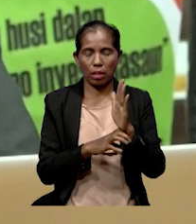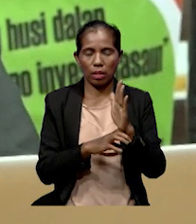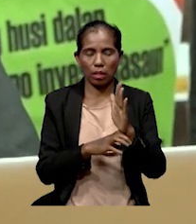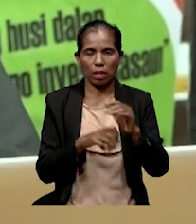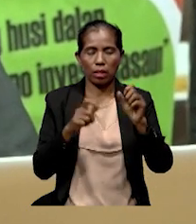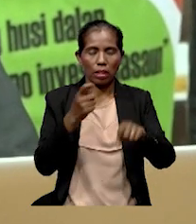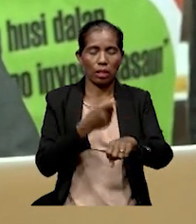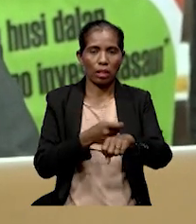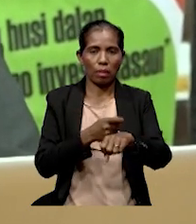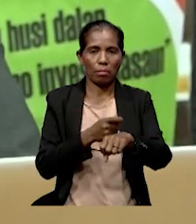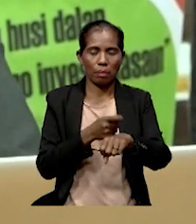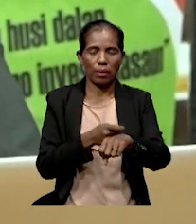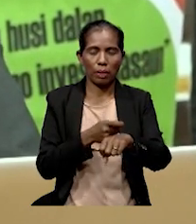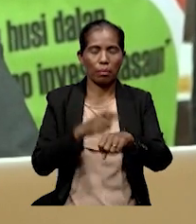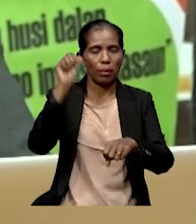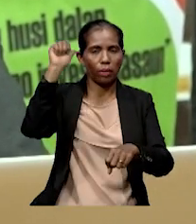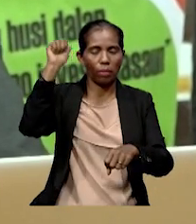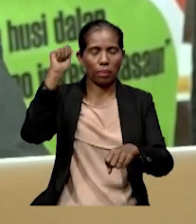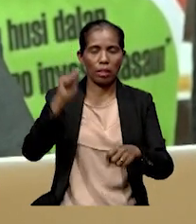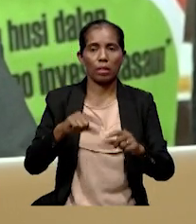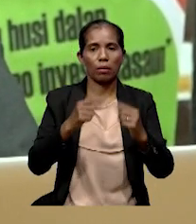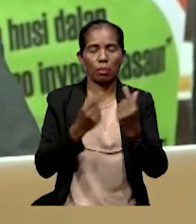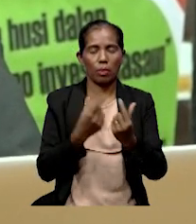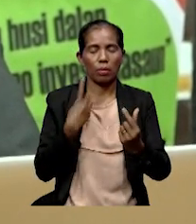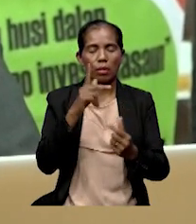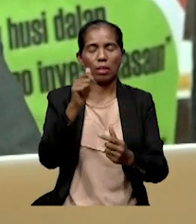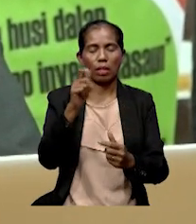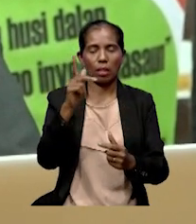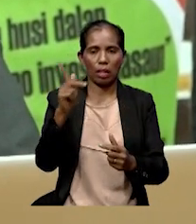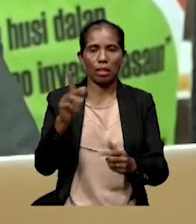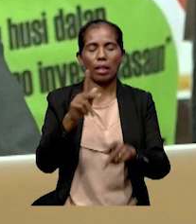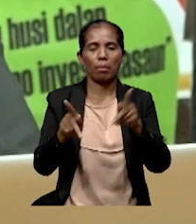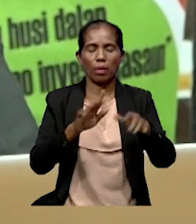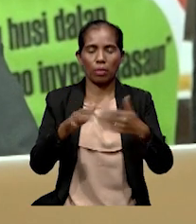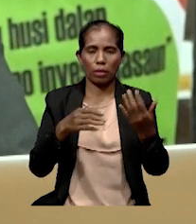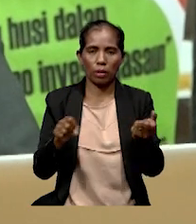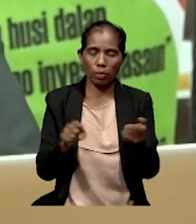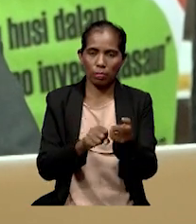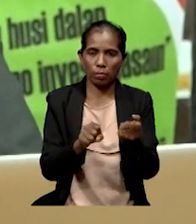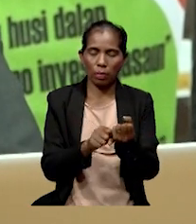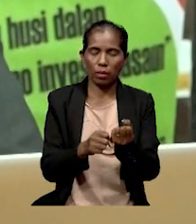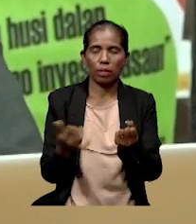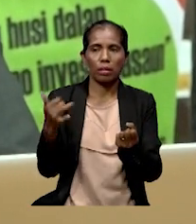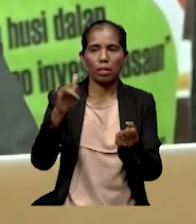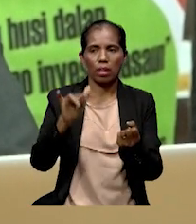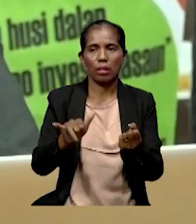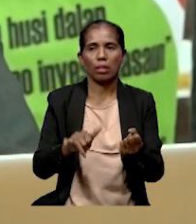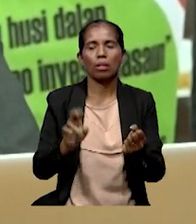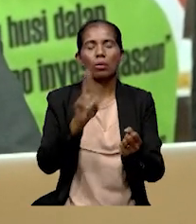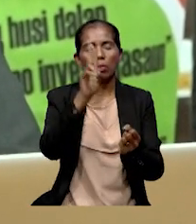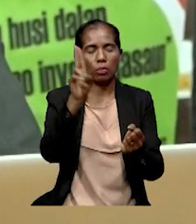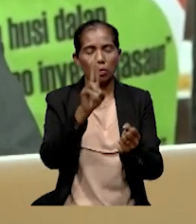tempo campanha. Equipa descobre militante sira ca apoiante sira ou dirigente sira